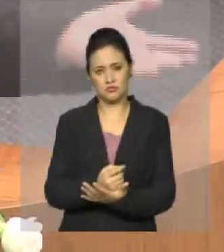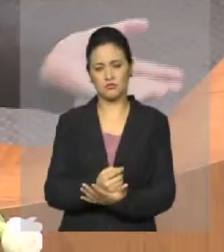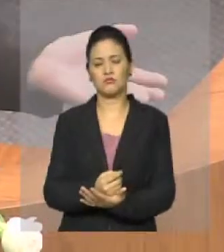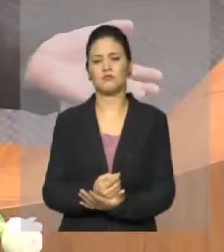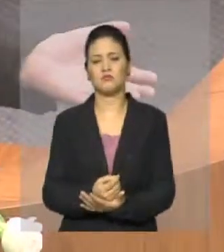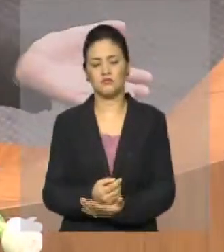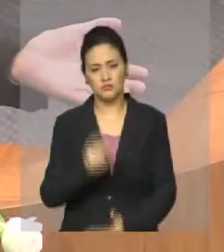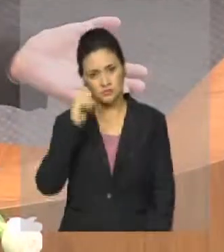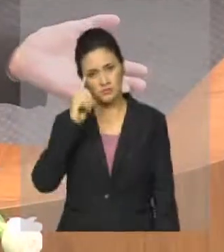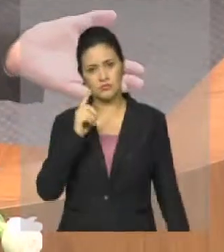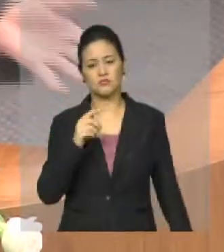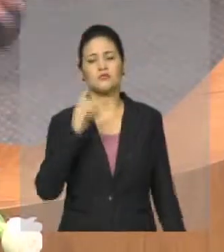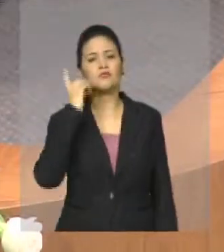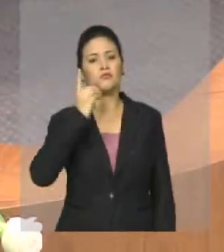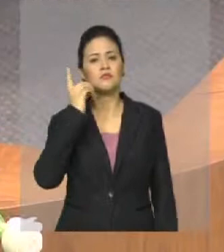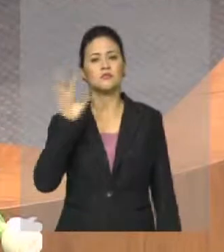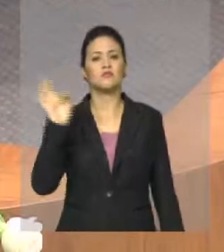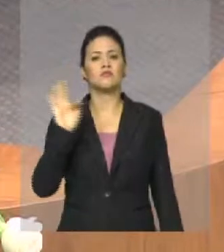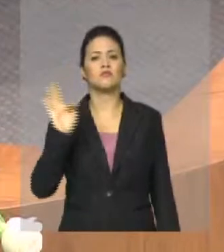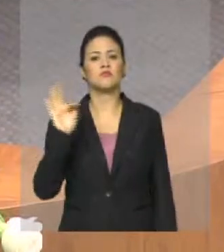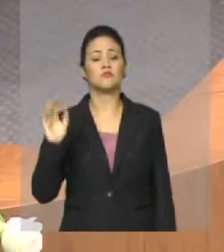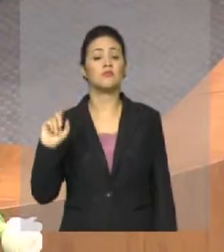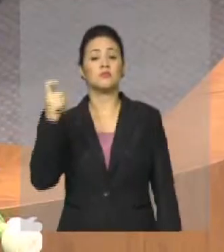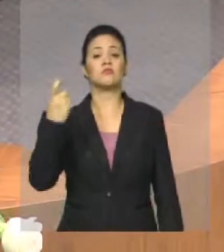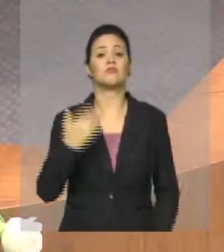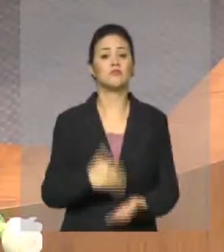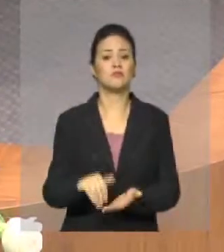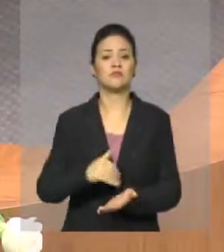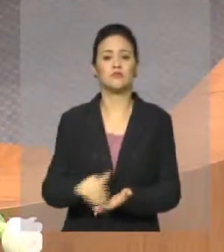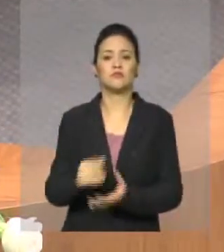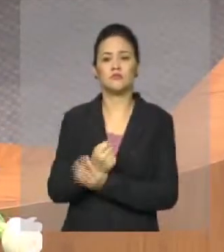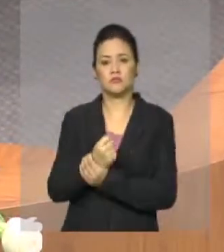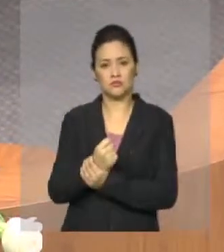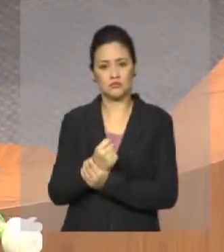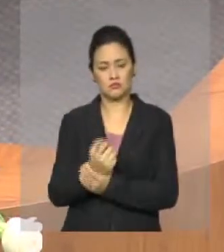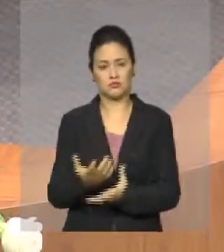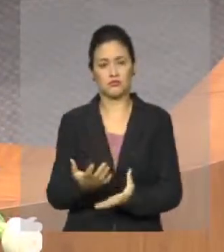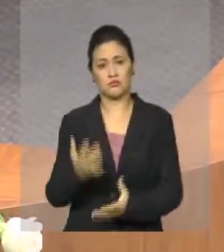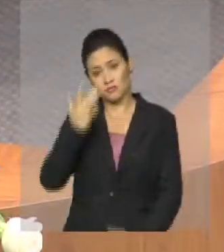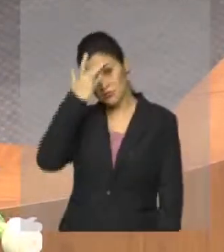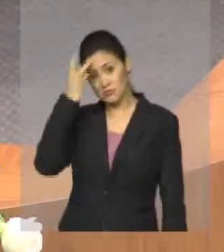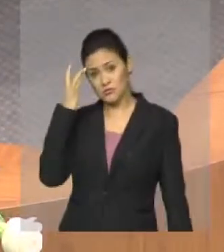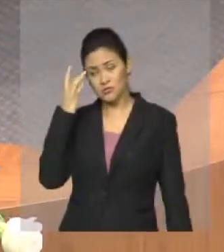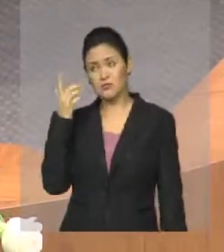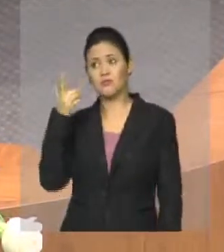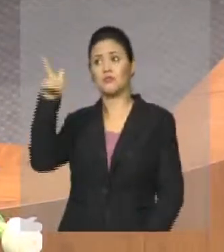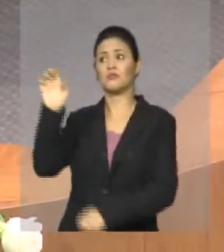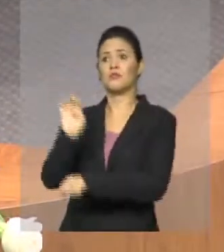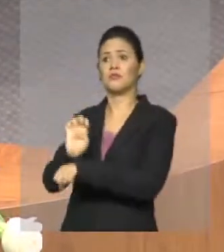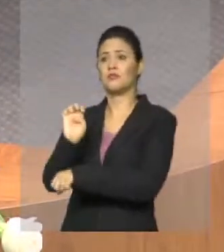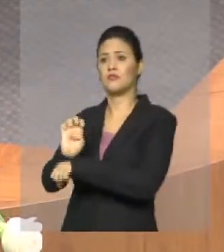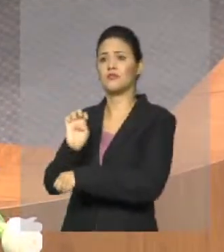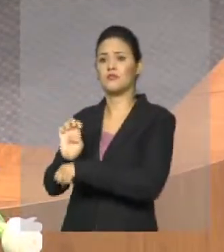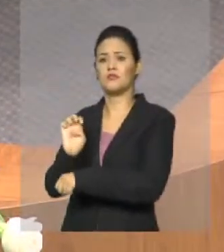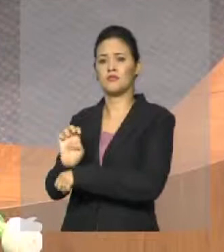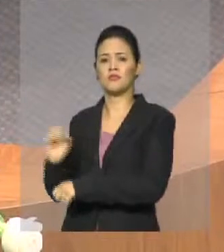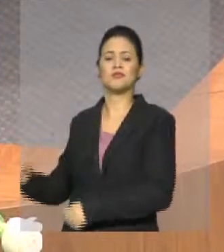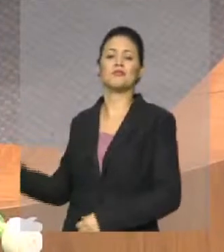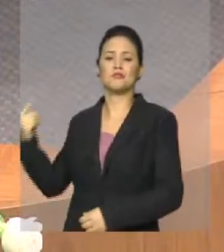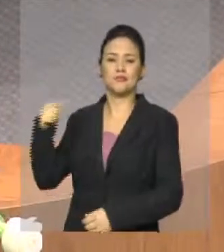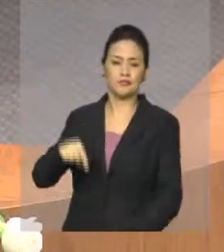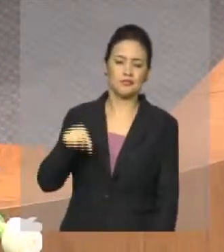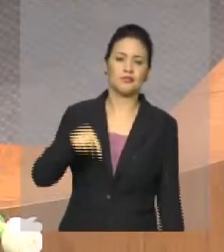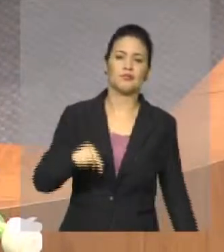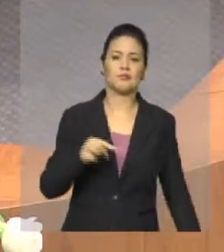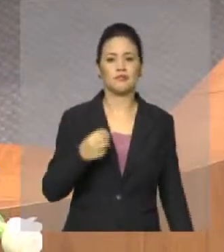para o ex-secretário de segurança. Isso aí são coisas que uma pessoa vem de outro estado, é tipo, aí vem, chega do Maranhão,